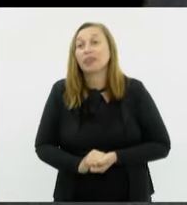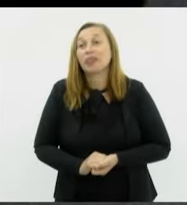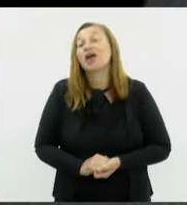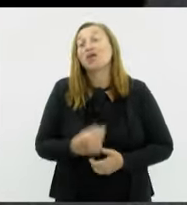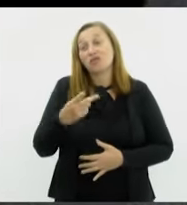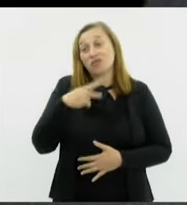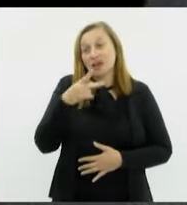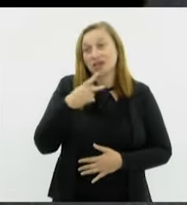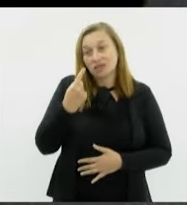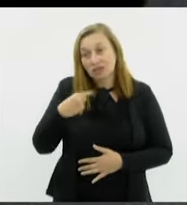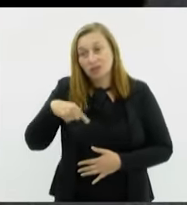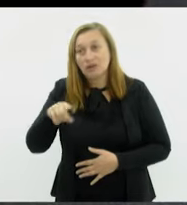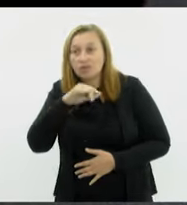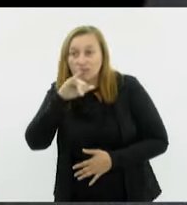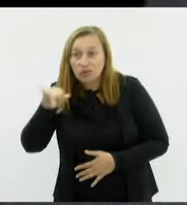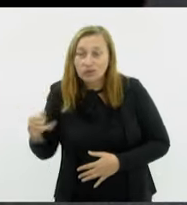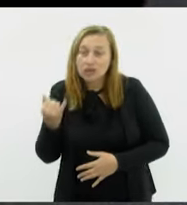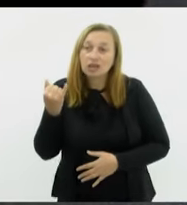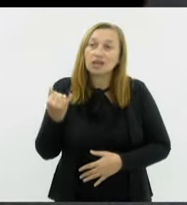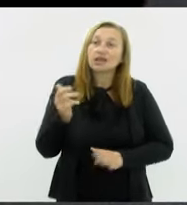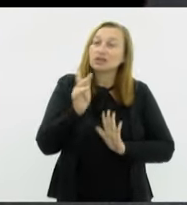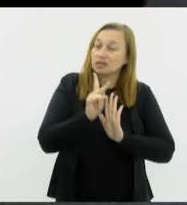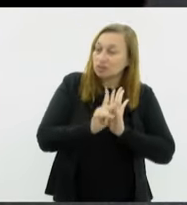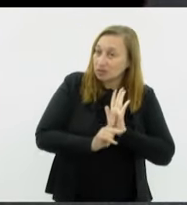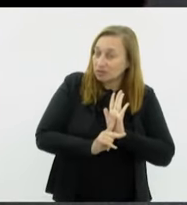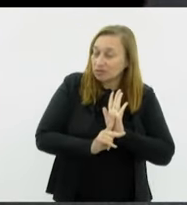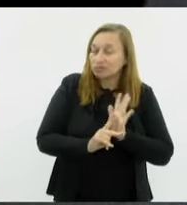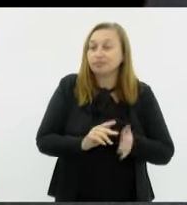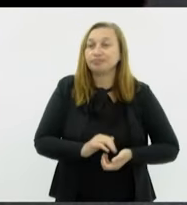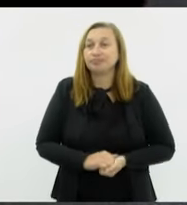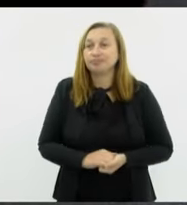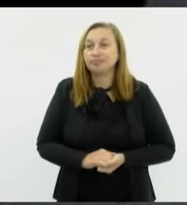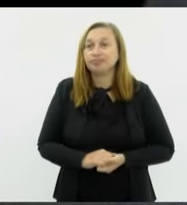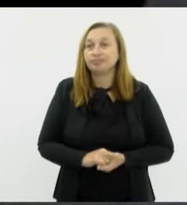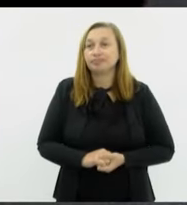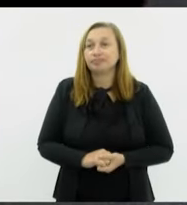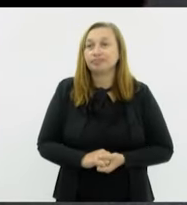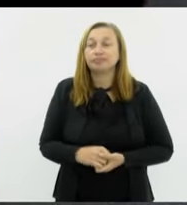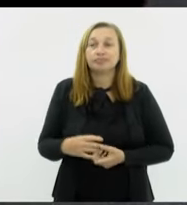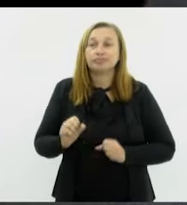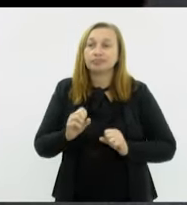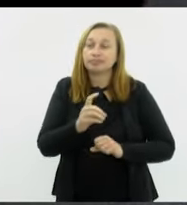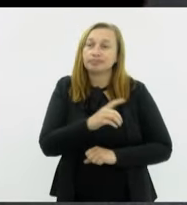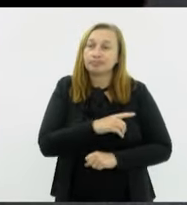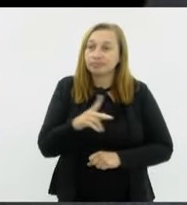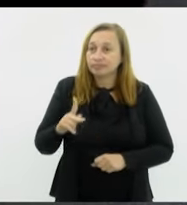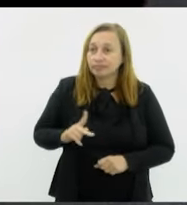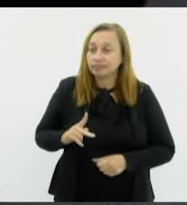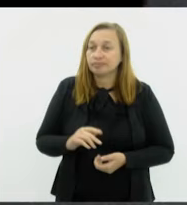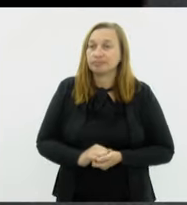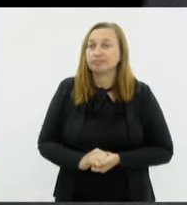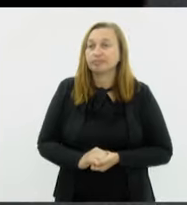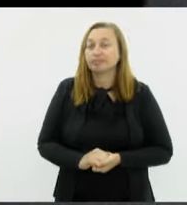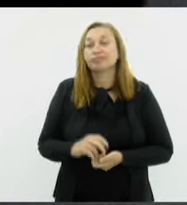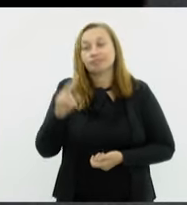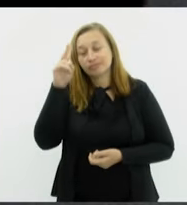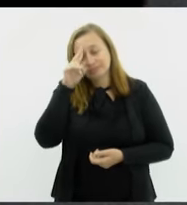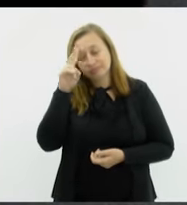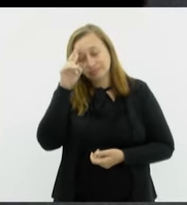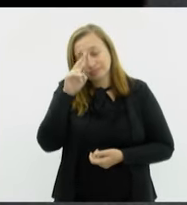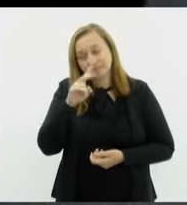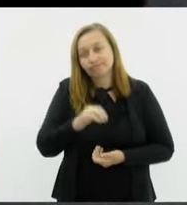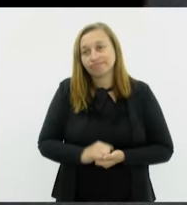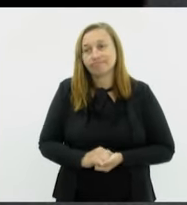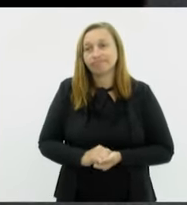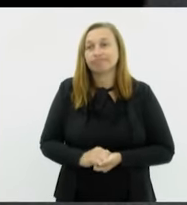ia, aproveitando esse projeto e a presença do defensor público, que eu ia lembrar